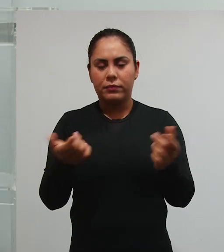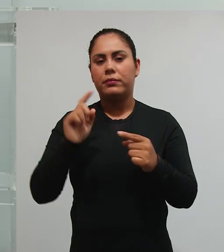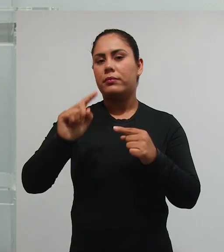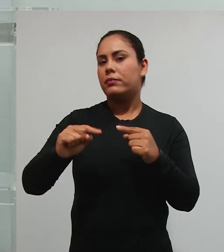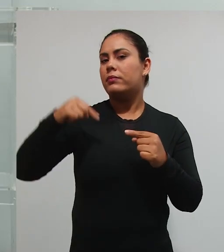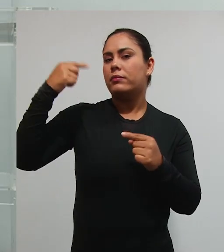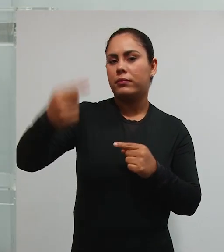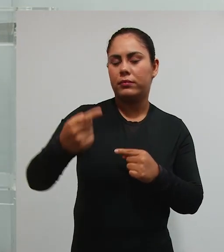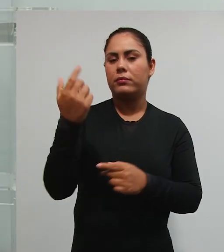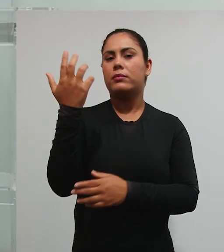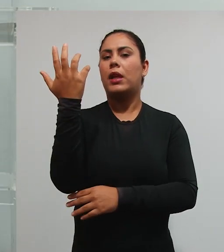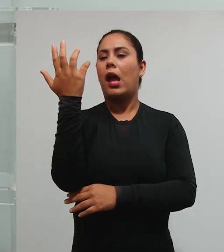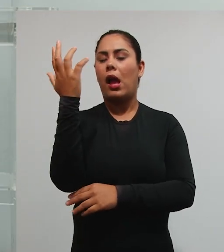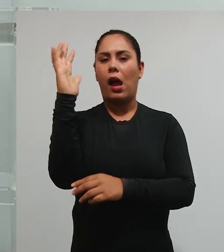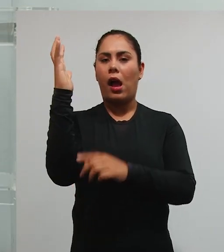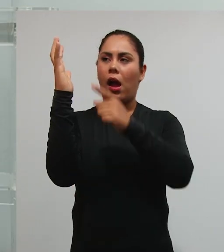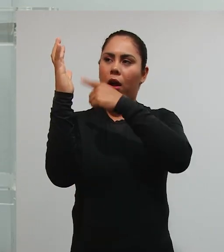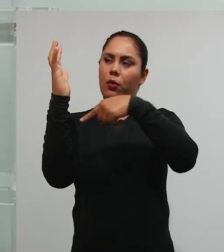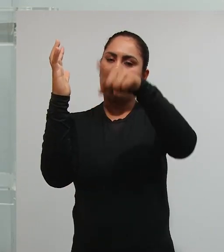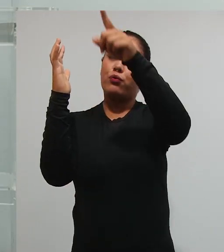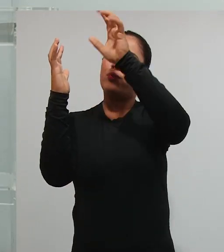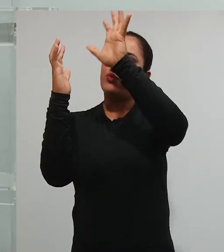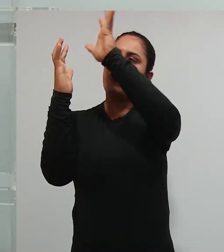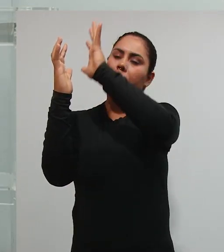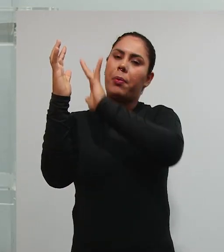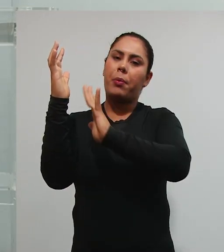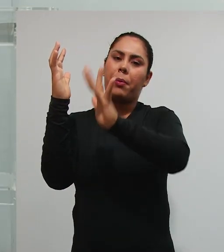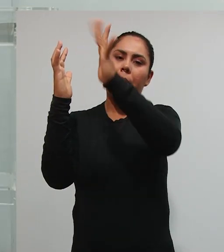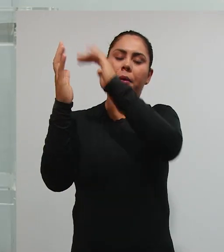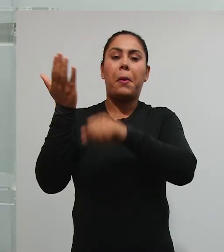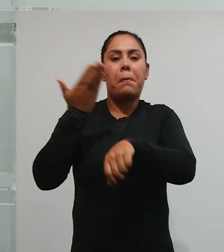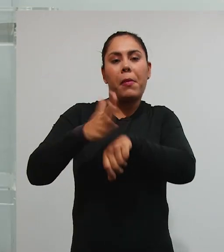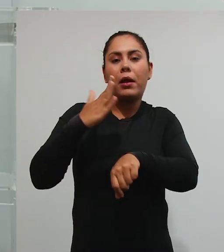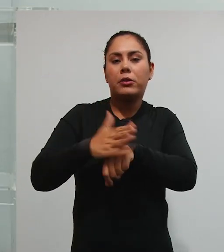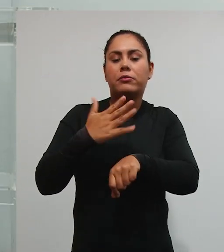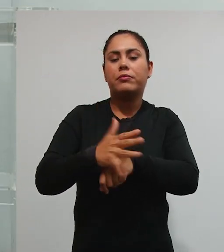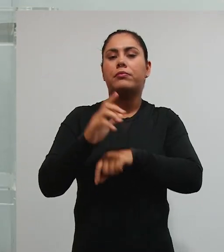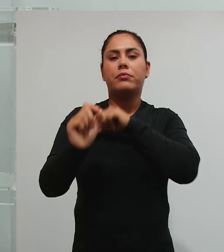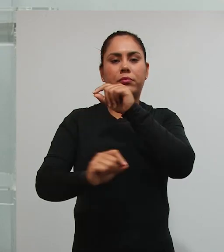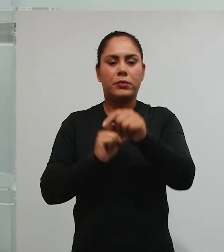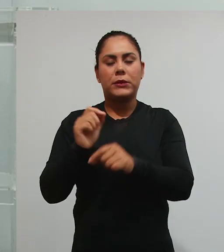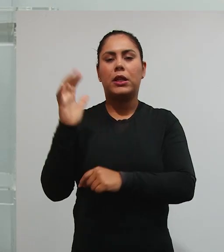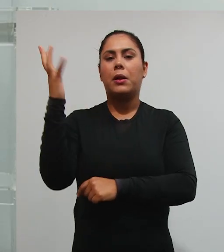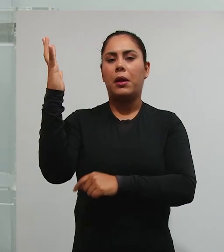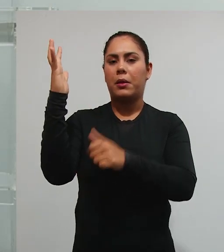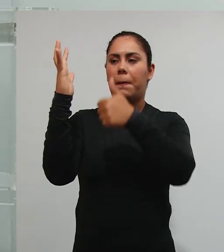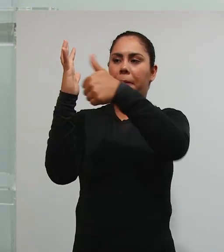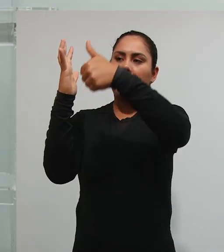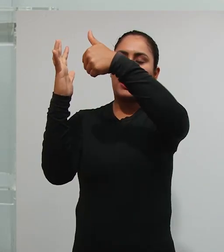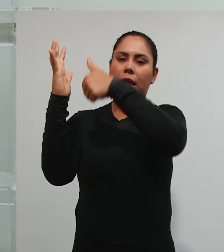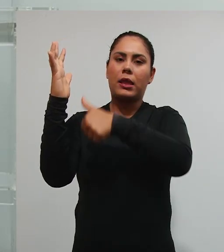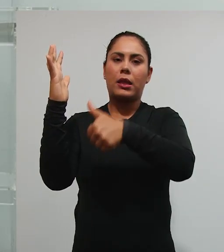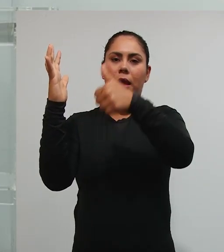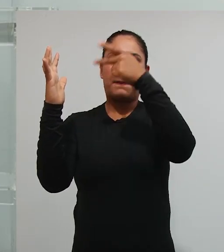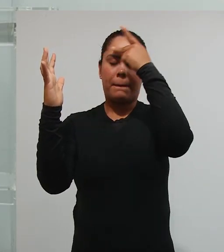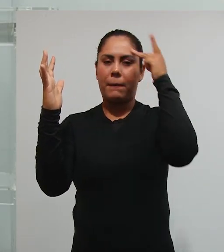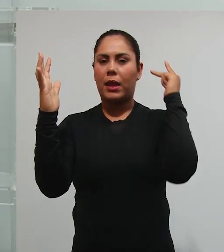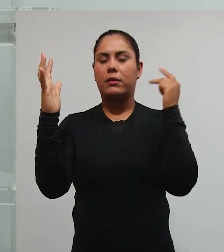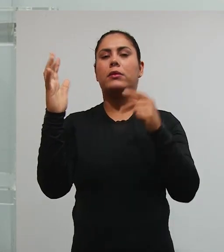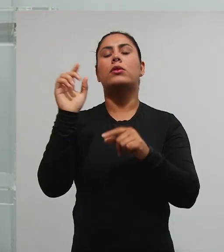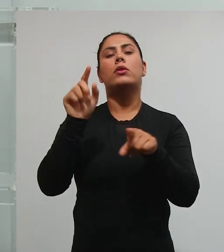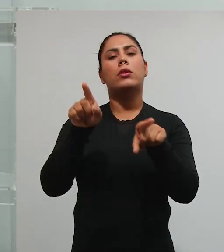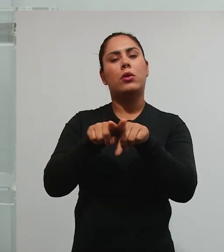hoje, depois a árvore de práticas e, por fim, a devolutiva com a árvore de digitais e a árvore de